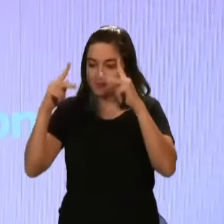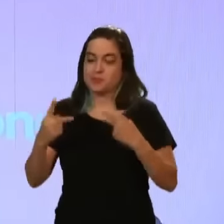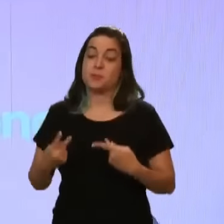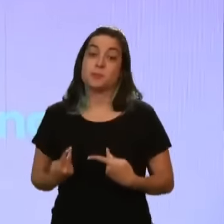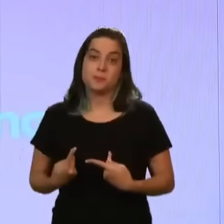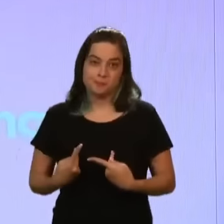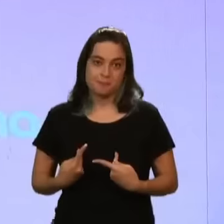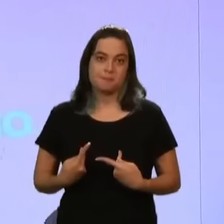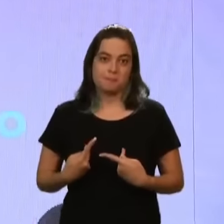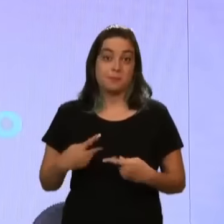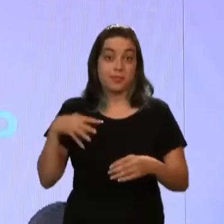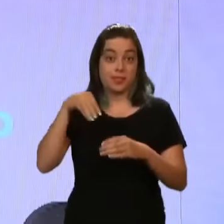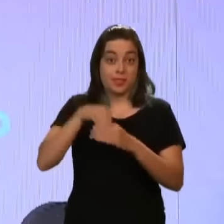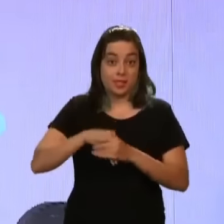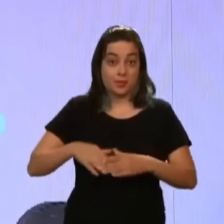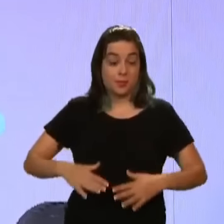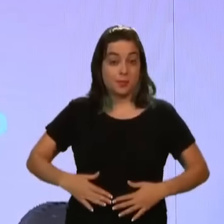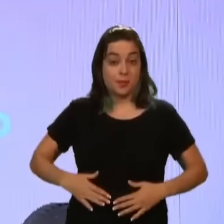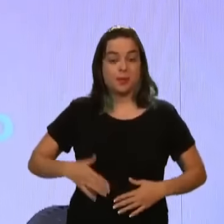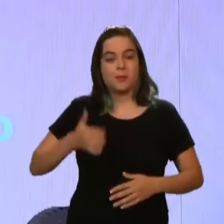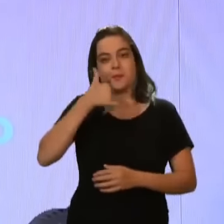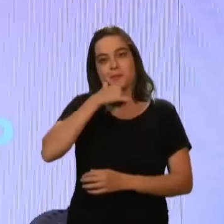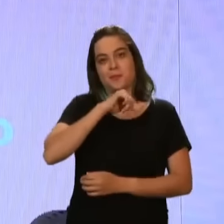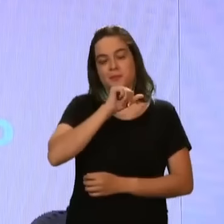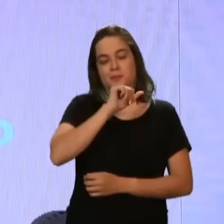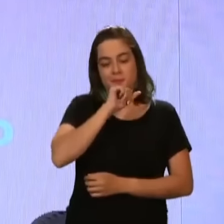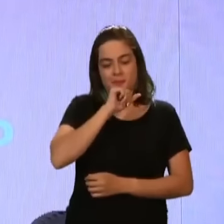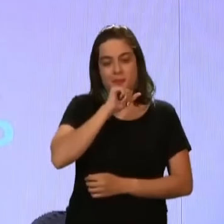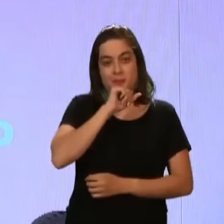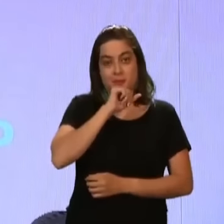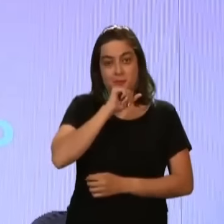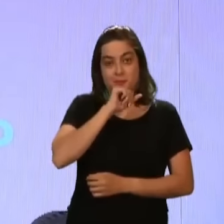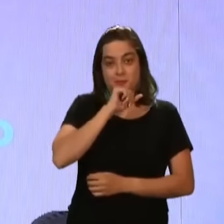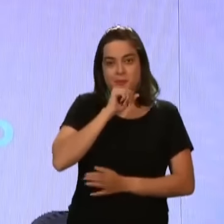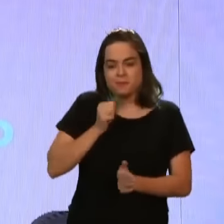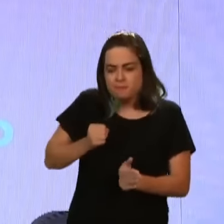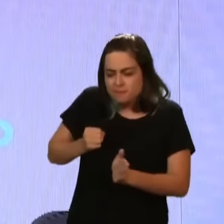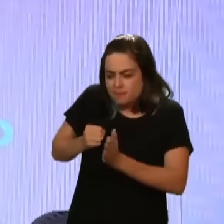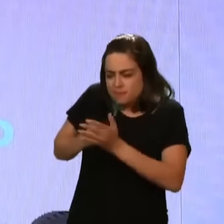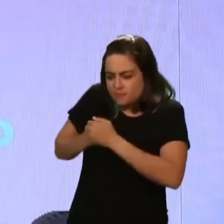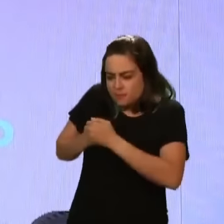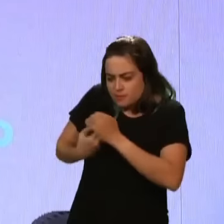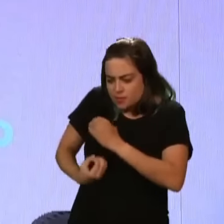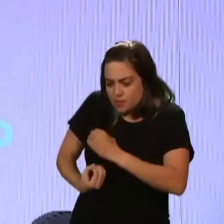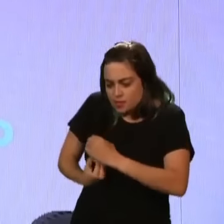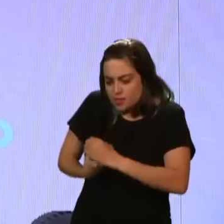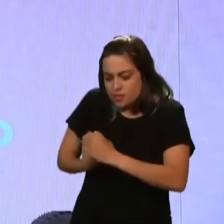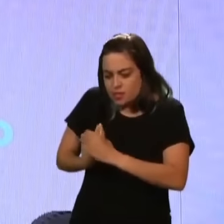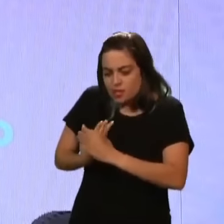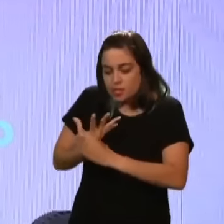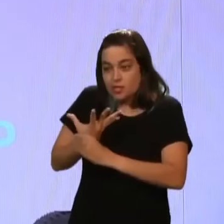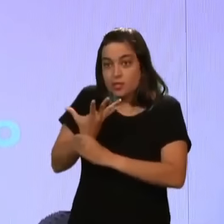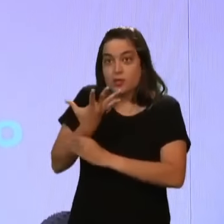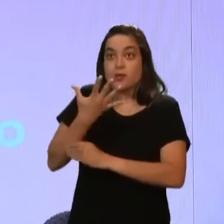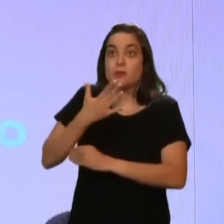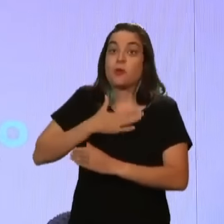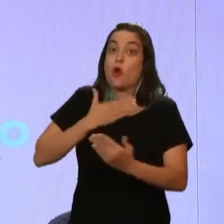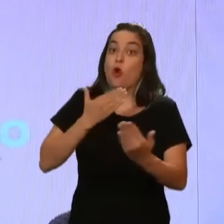humano no ventre da sua mãe. Não é lindo? No oculto fui formado e entretecido como